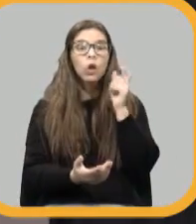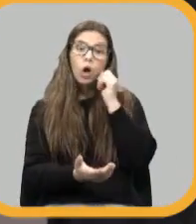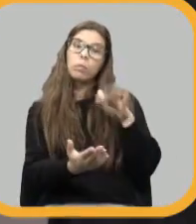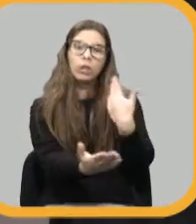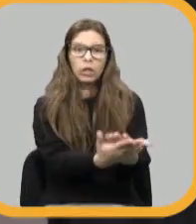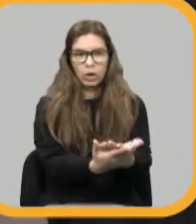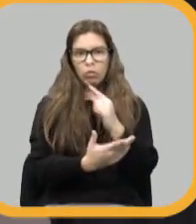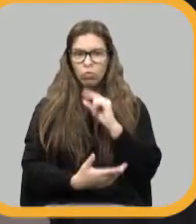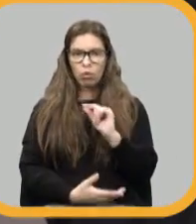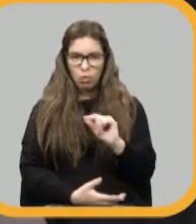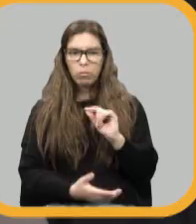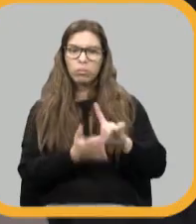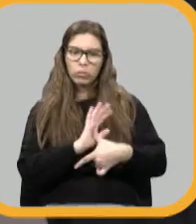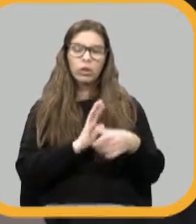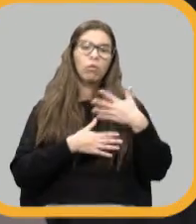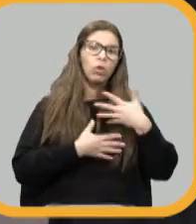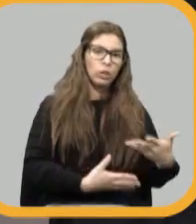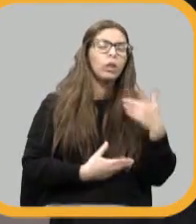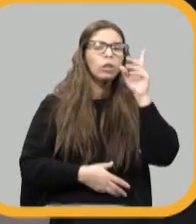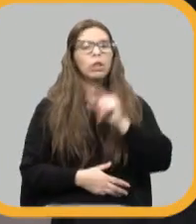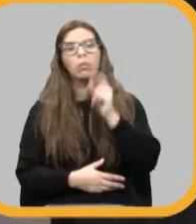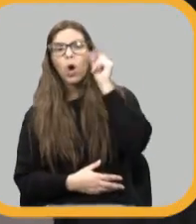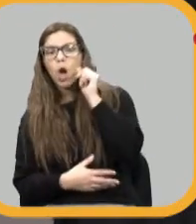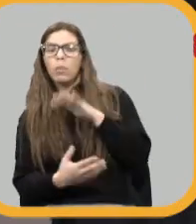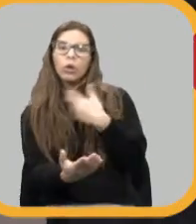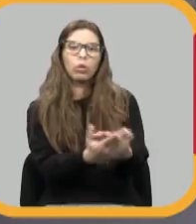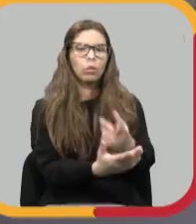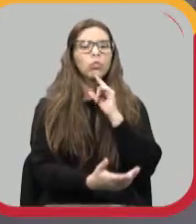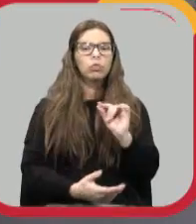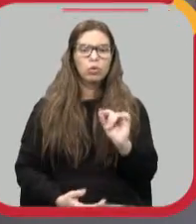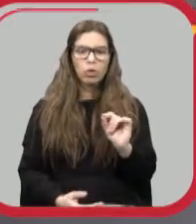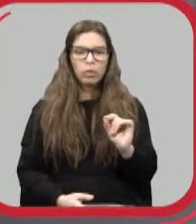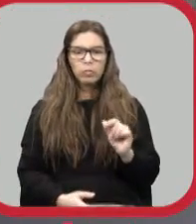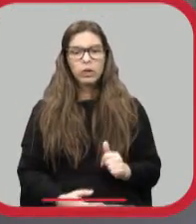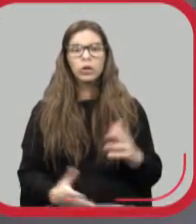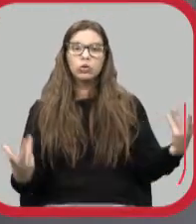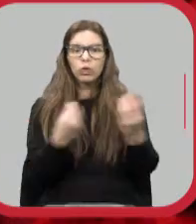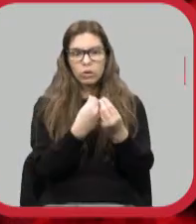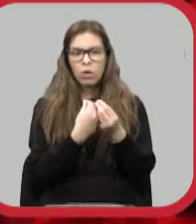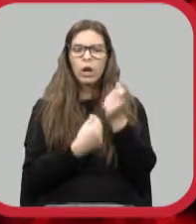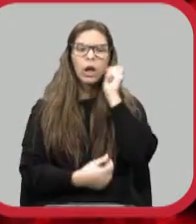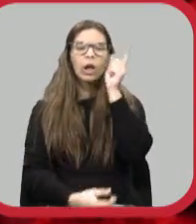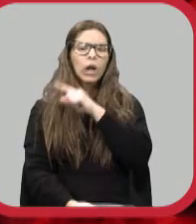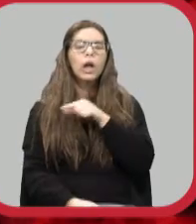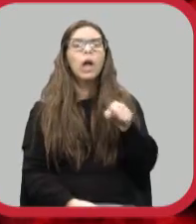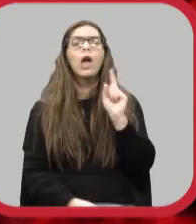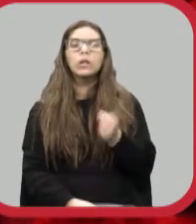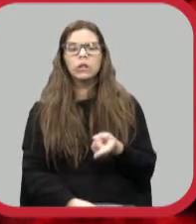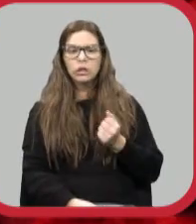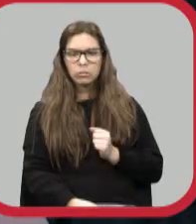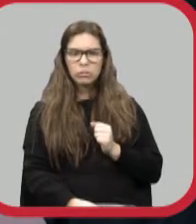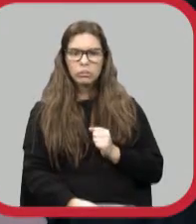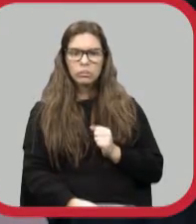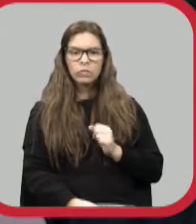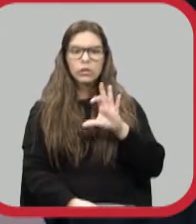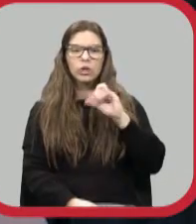as Chicas Poderosas nascem desta vontade da Mariana Santos e de um nome proposto por um homem. Espetacular essa junção. E quem é que são estas Chicas